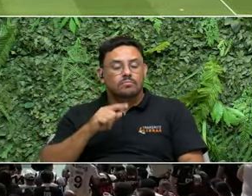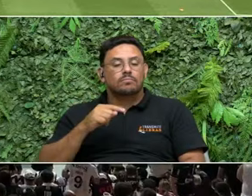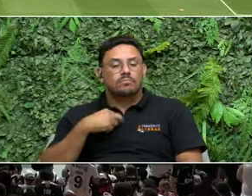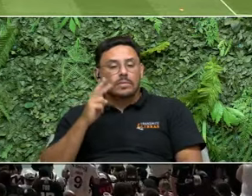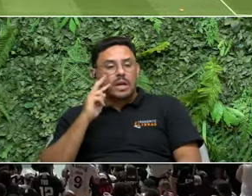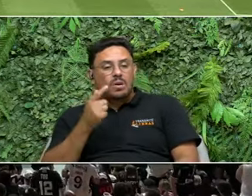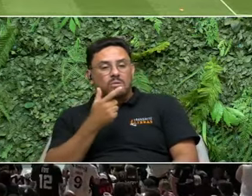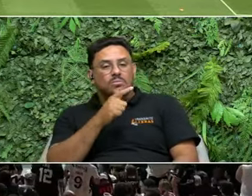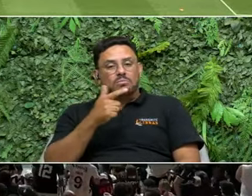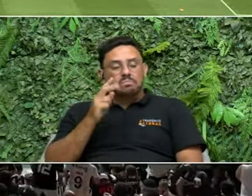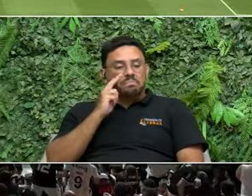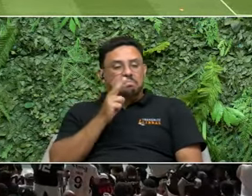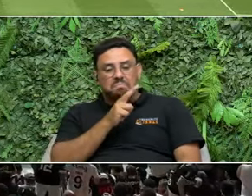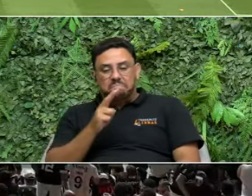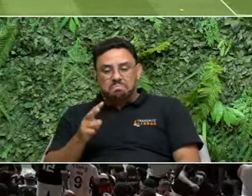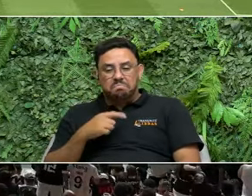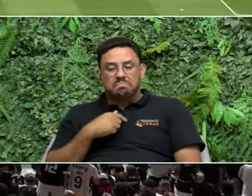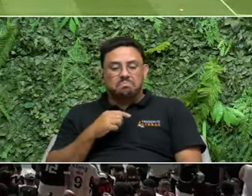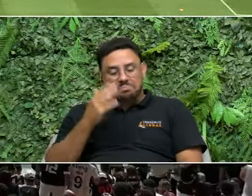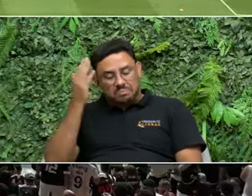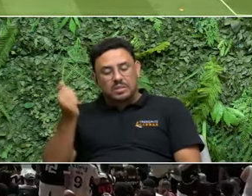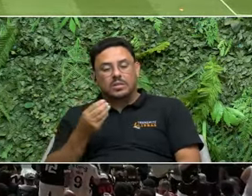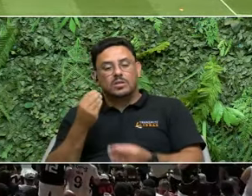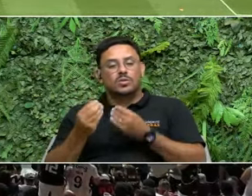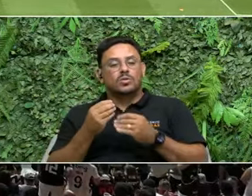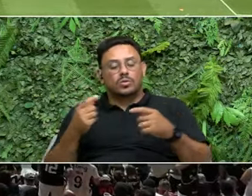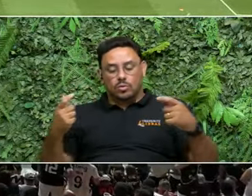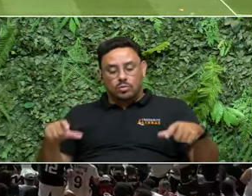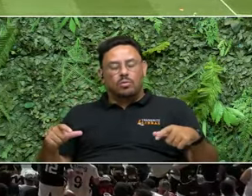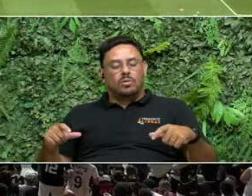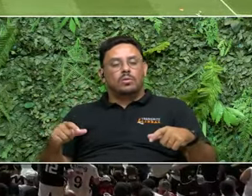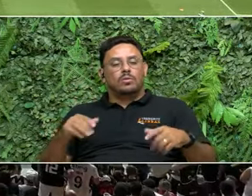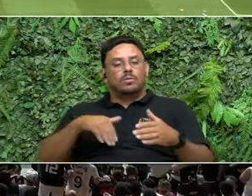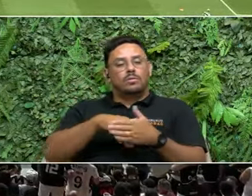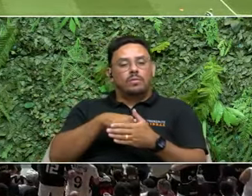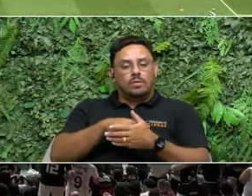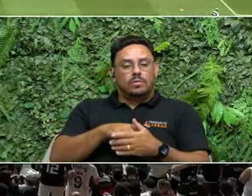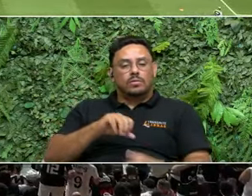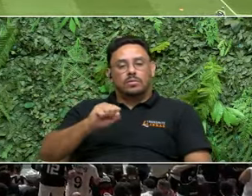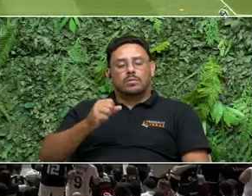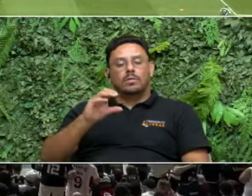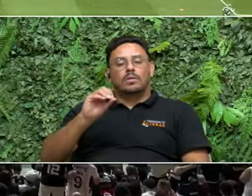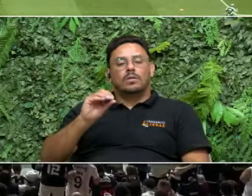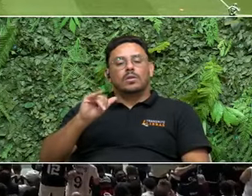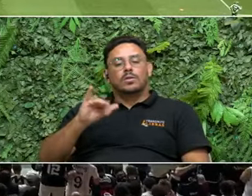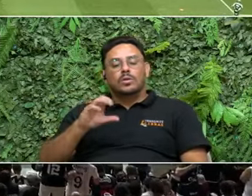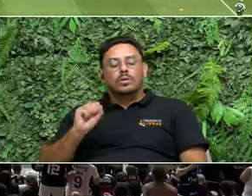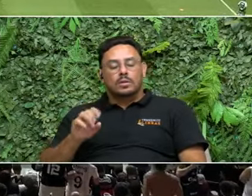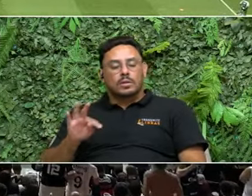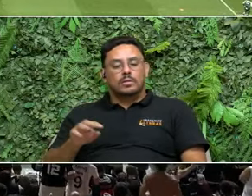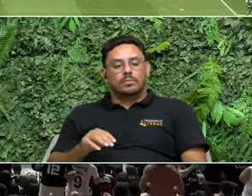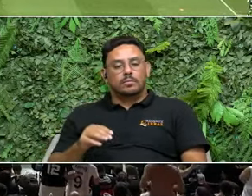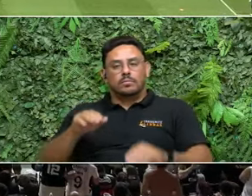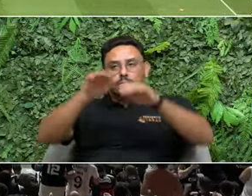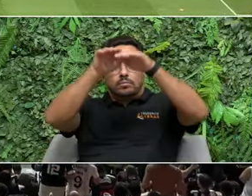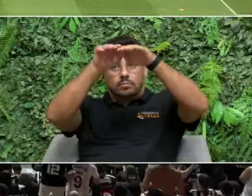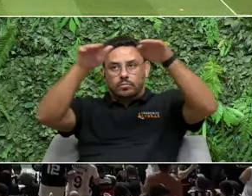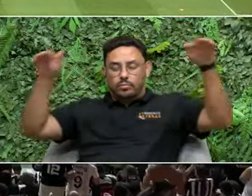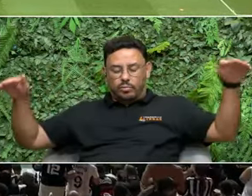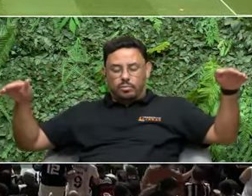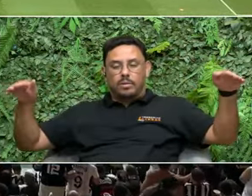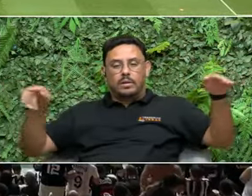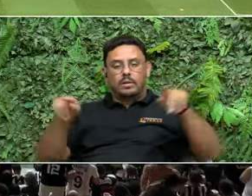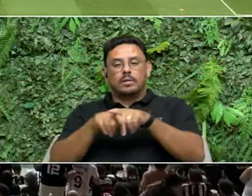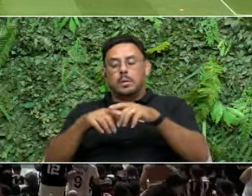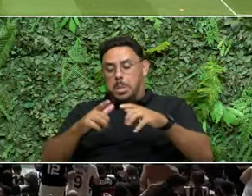não tenho visto ou não tenho conhecimento de uma quadra de futebol societ grama sintética coberta e do